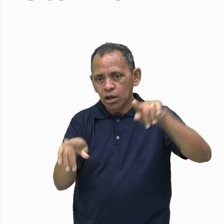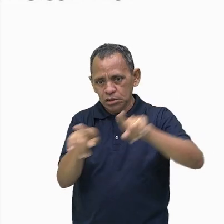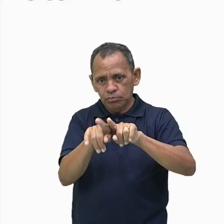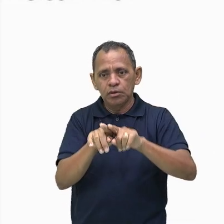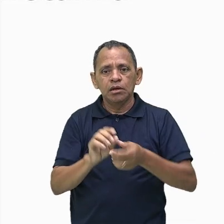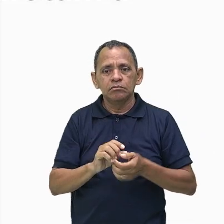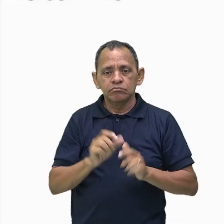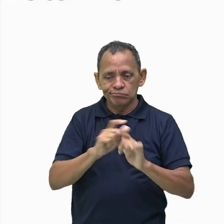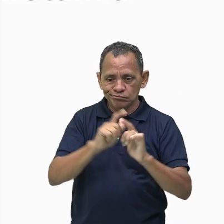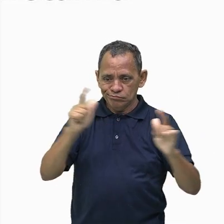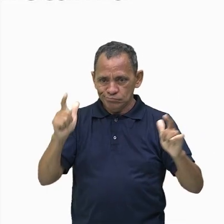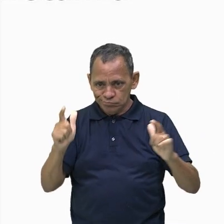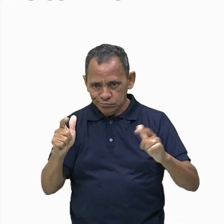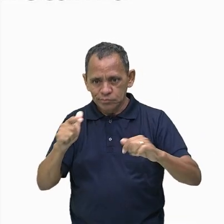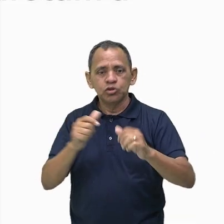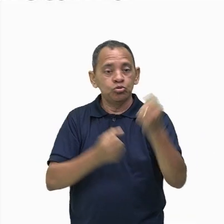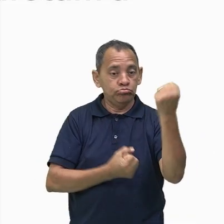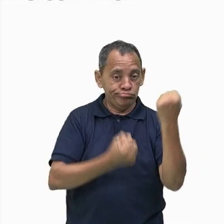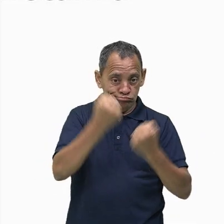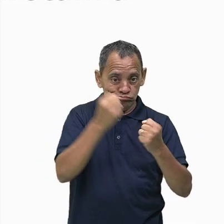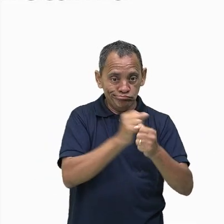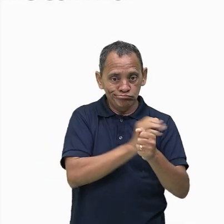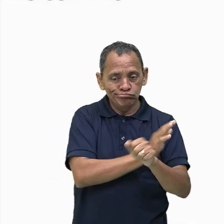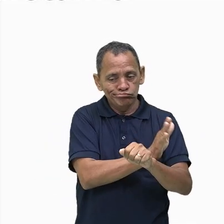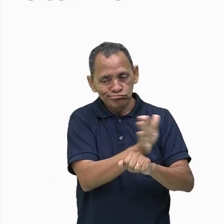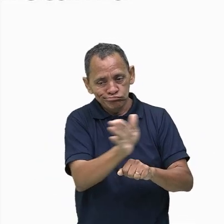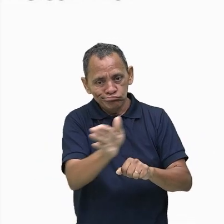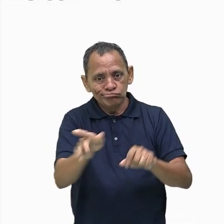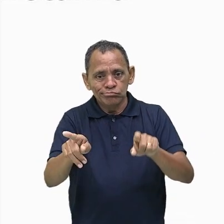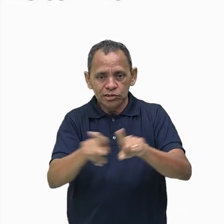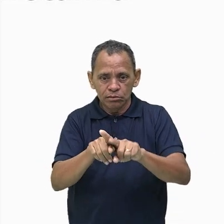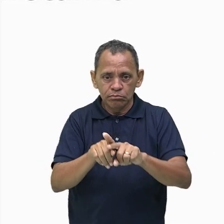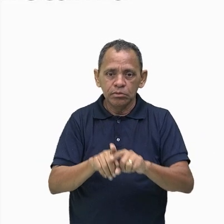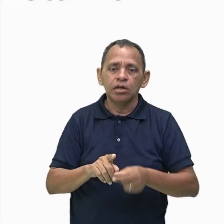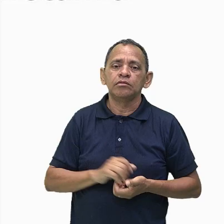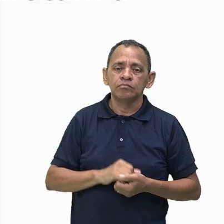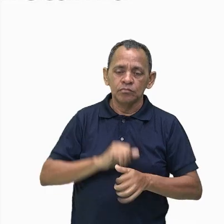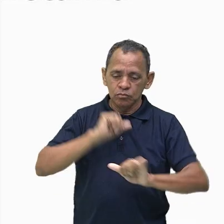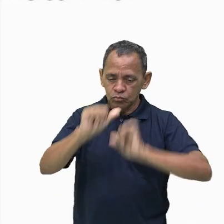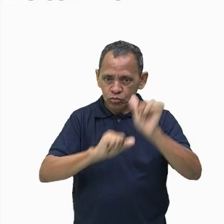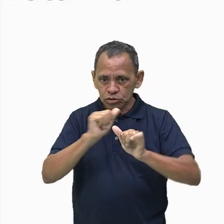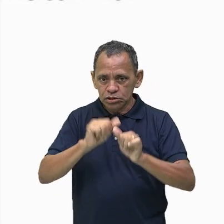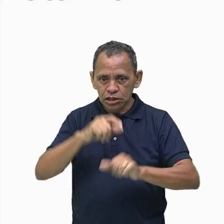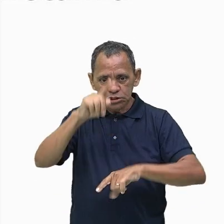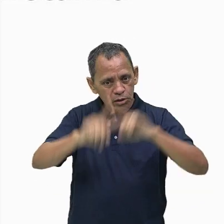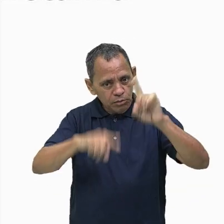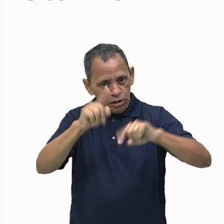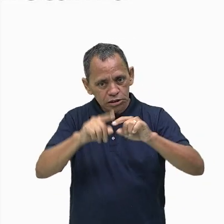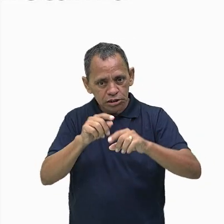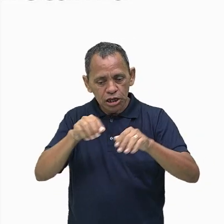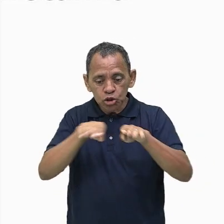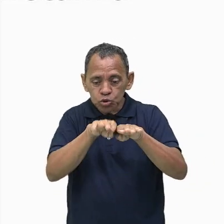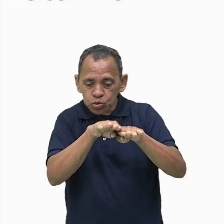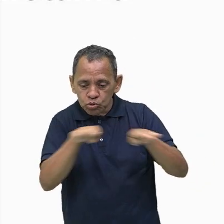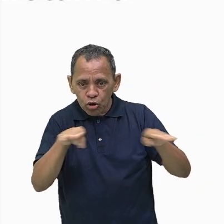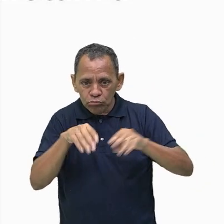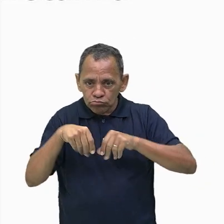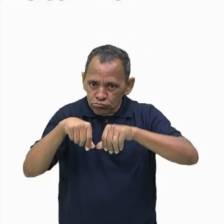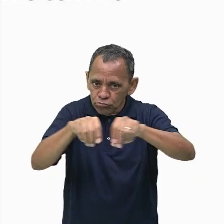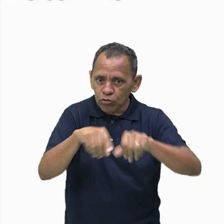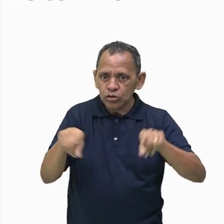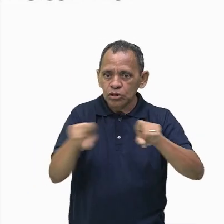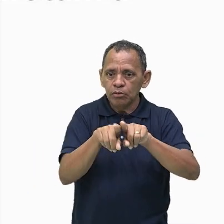de veículos, vai acabar tendo a geração de resíduos sólidos, então isso acaba também tendo a